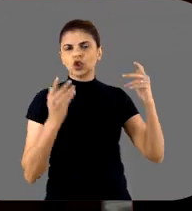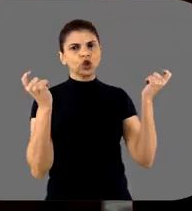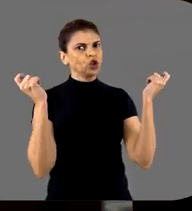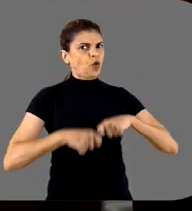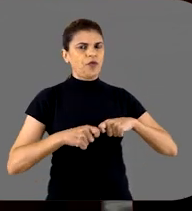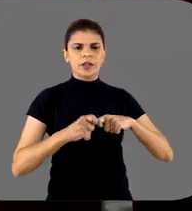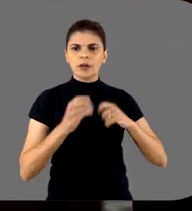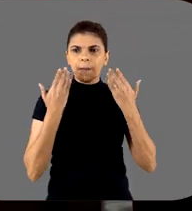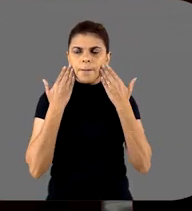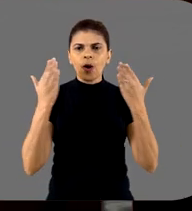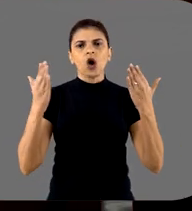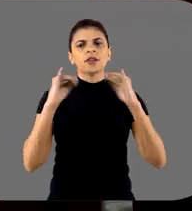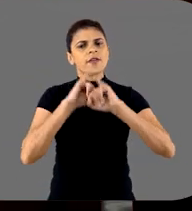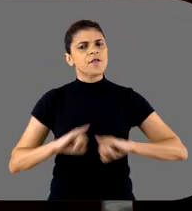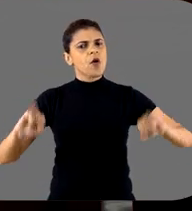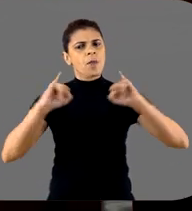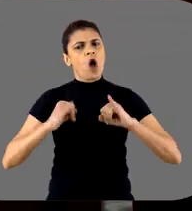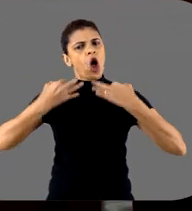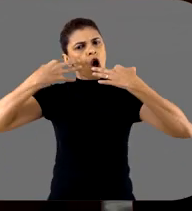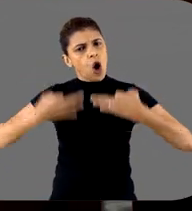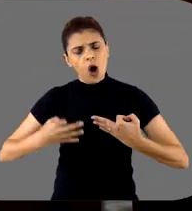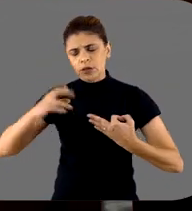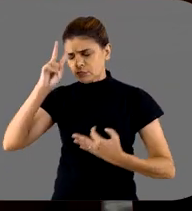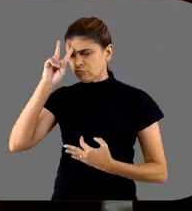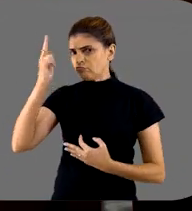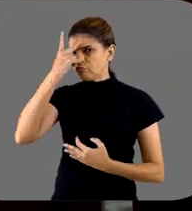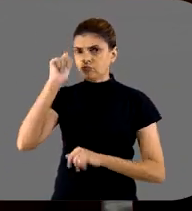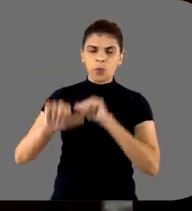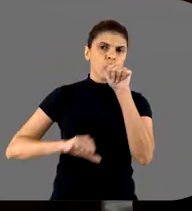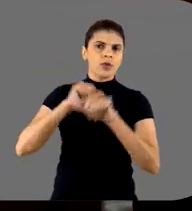suficiente mostrar informação correta, verdadeira, para que você mude